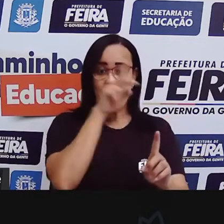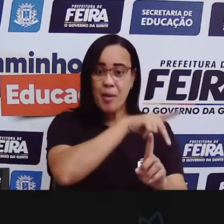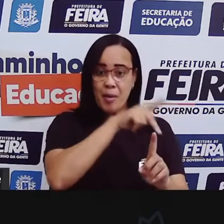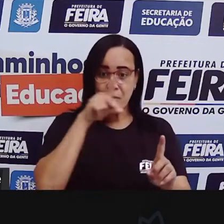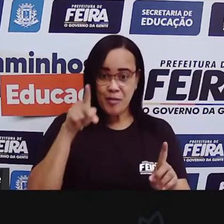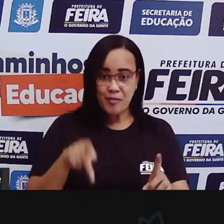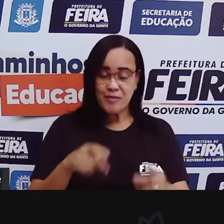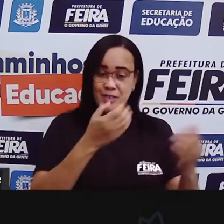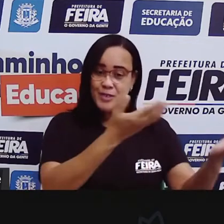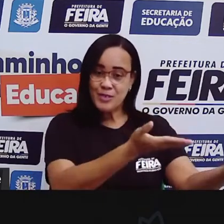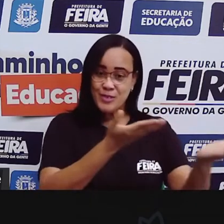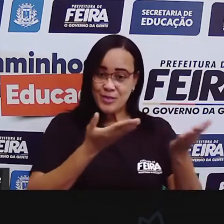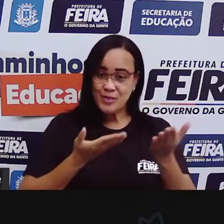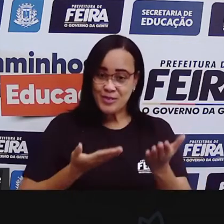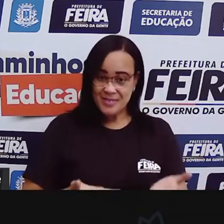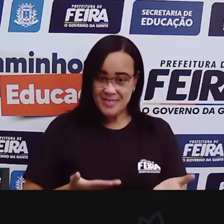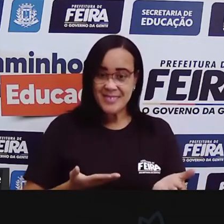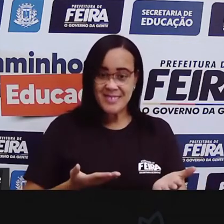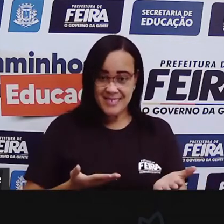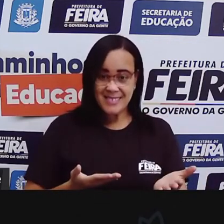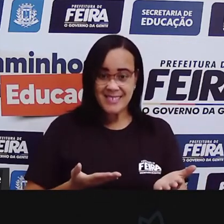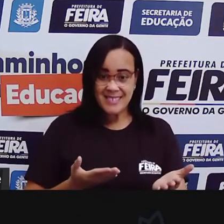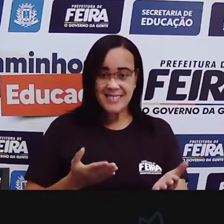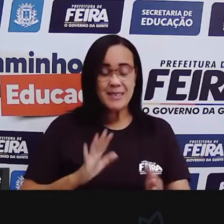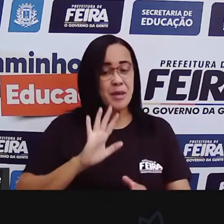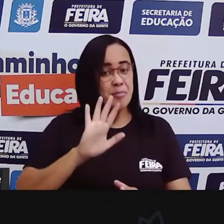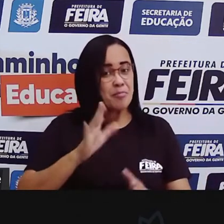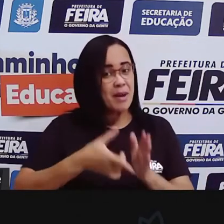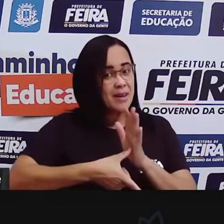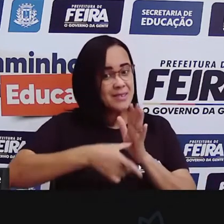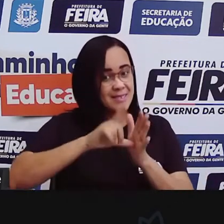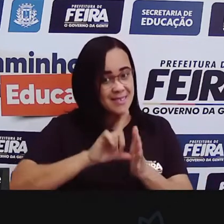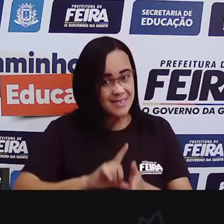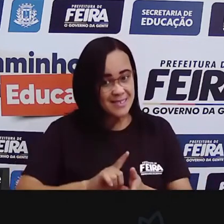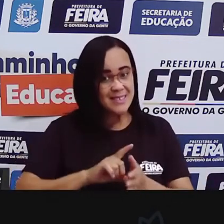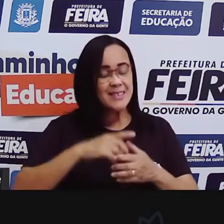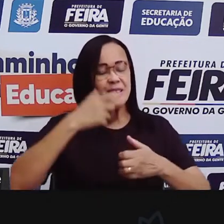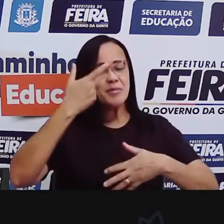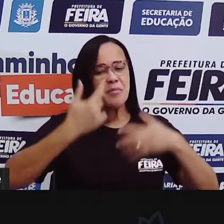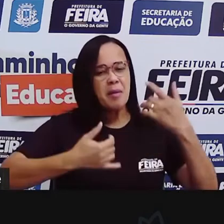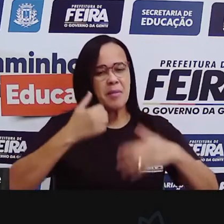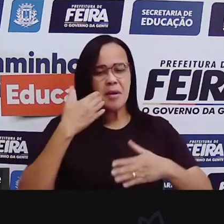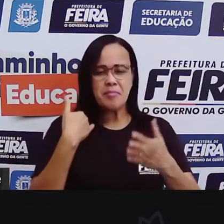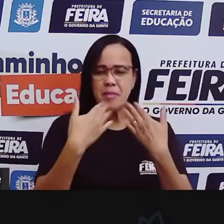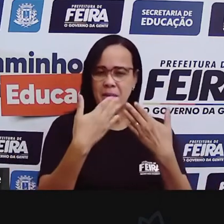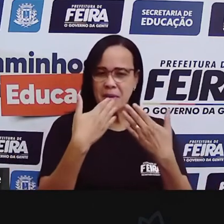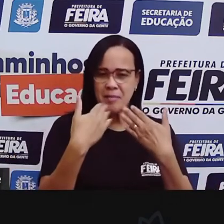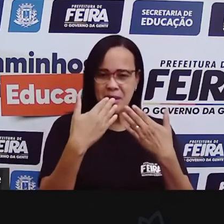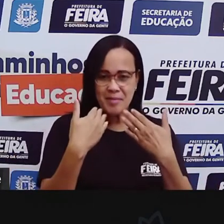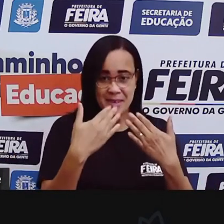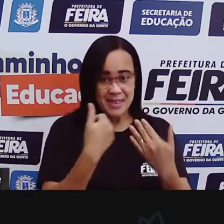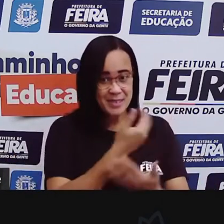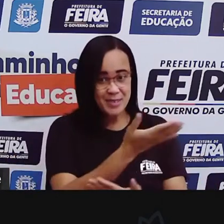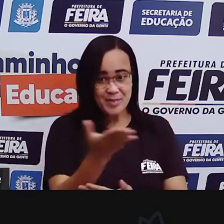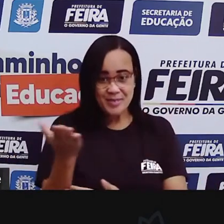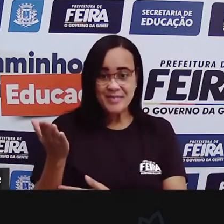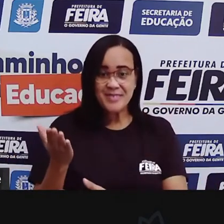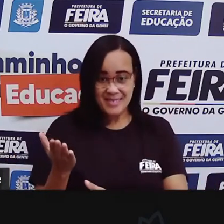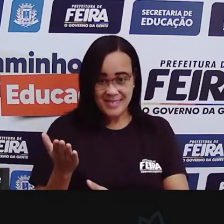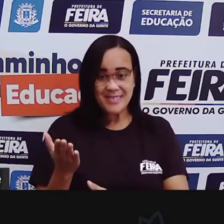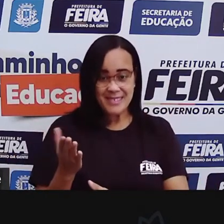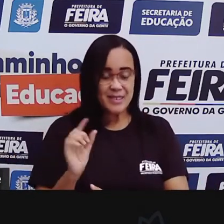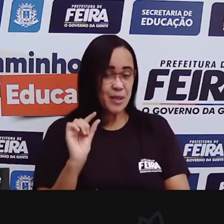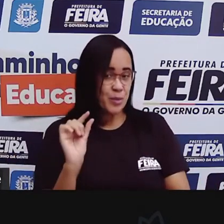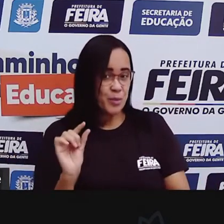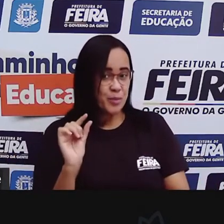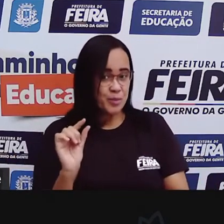É, meninada. Só que antes de convidar essa professora, eu quero conversar com vocês. É, quero conversar um